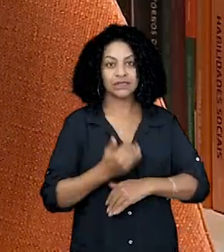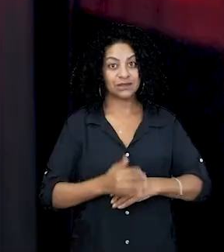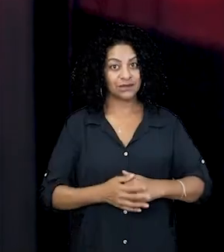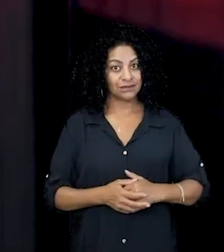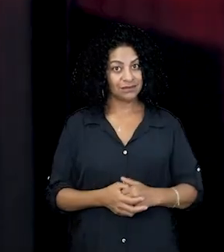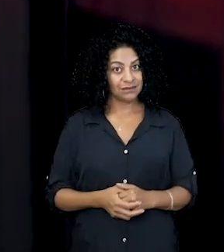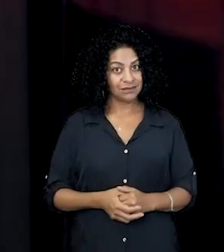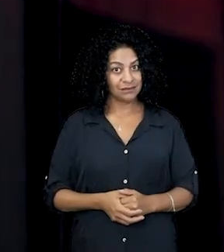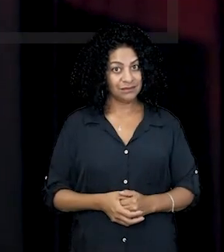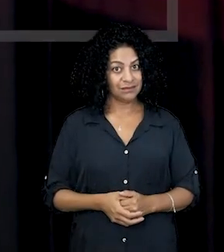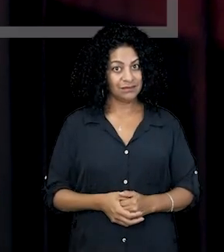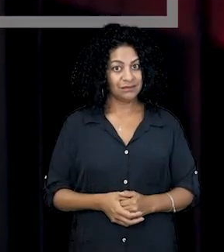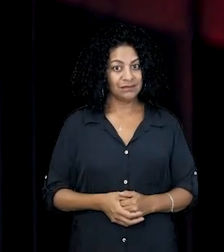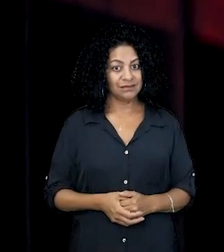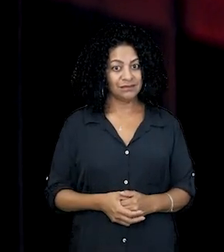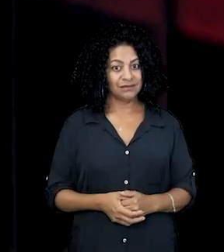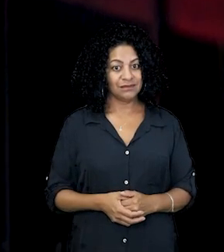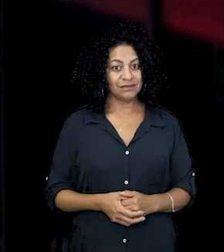mortalidade.